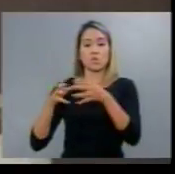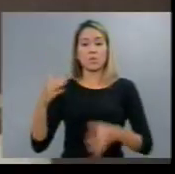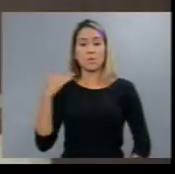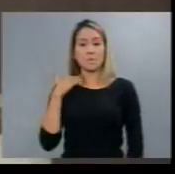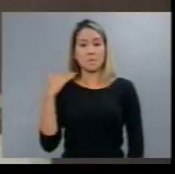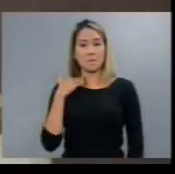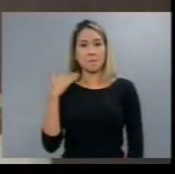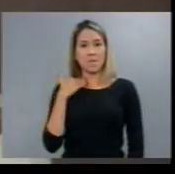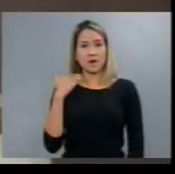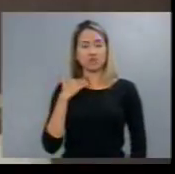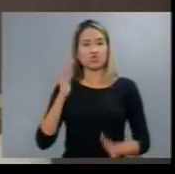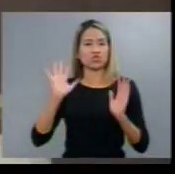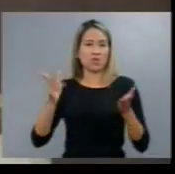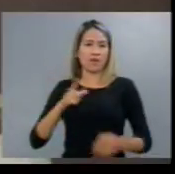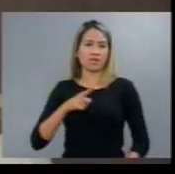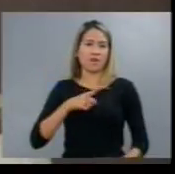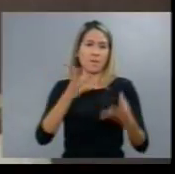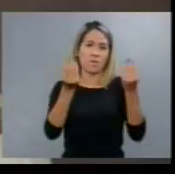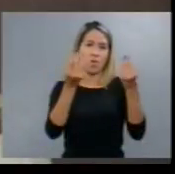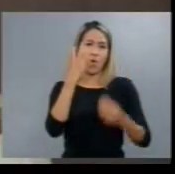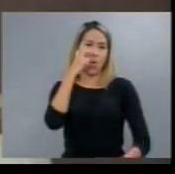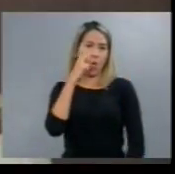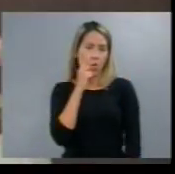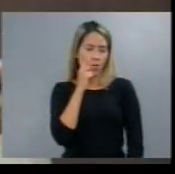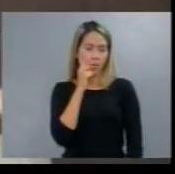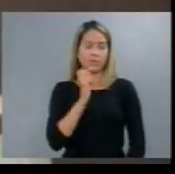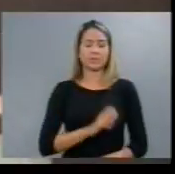país. Portanto, eu finalizo,